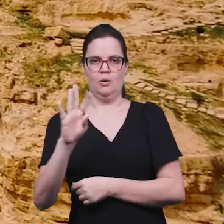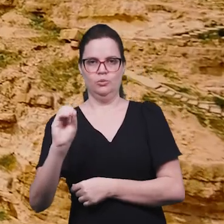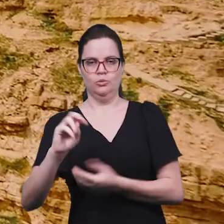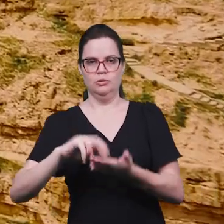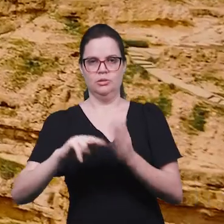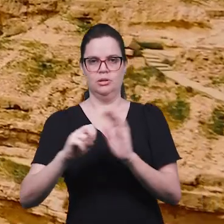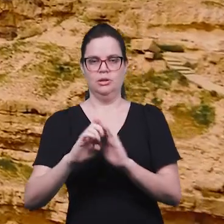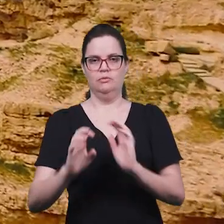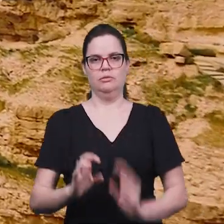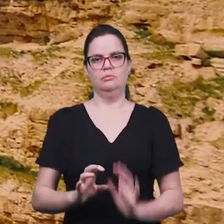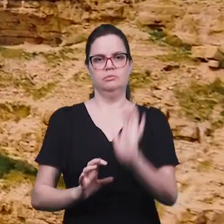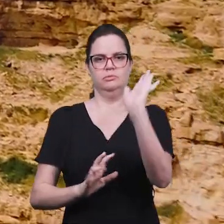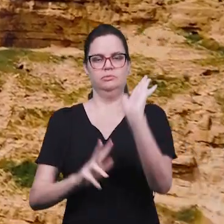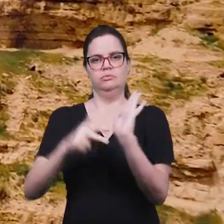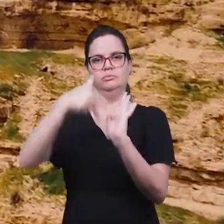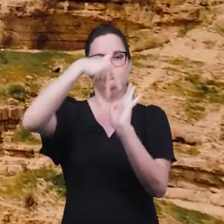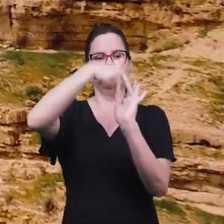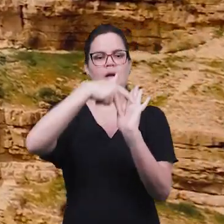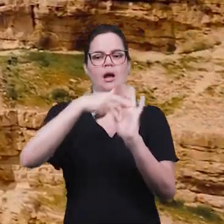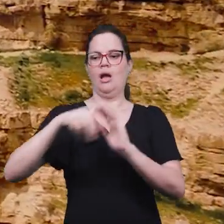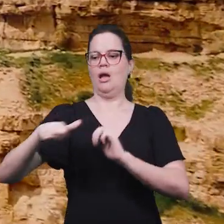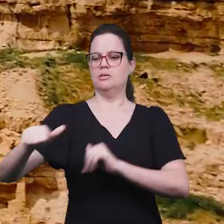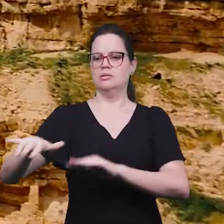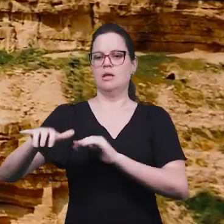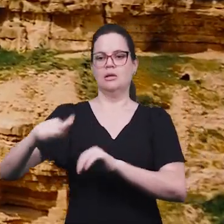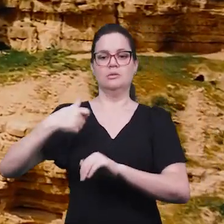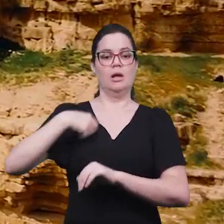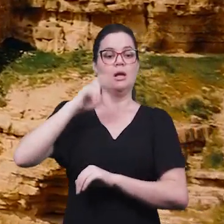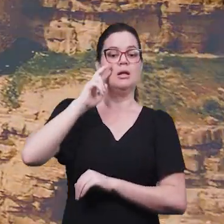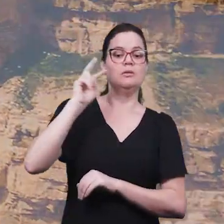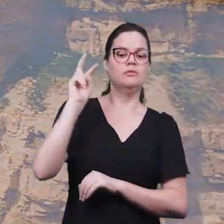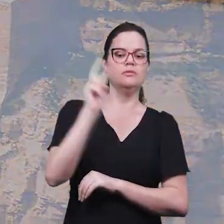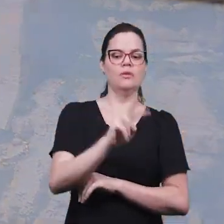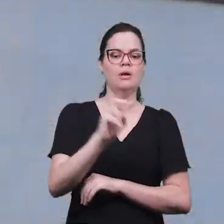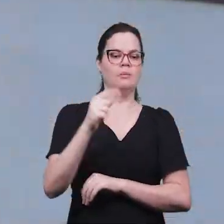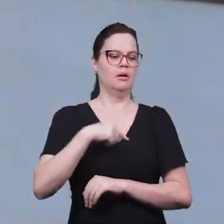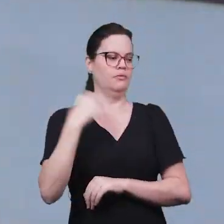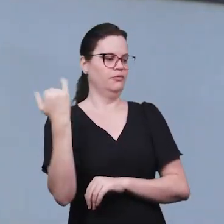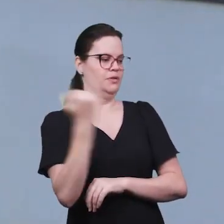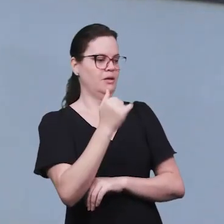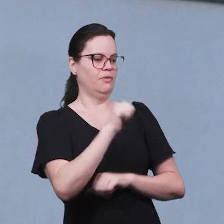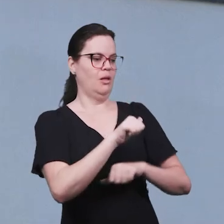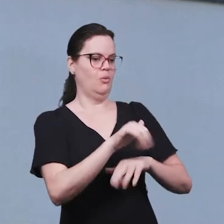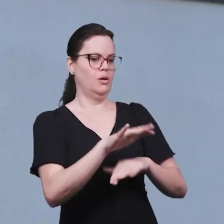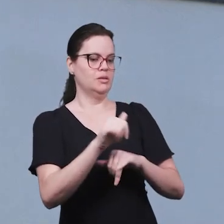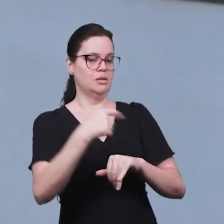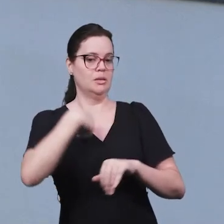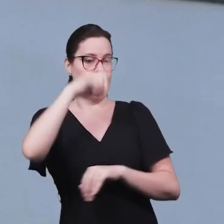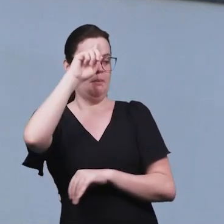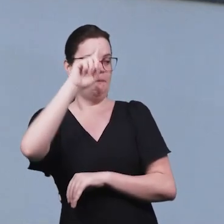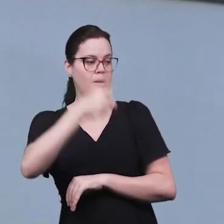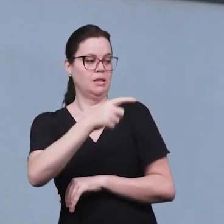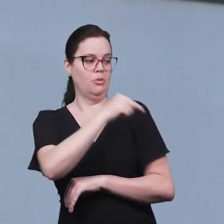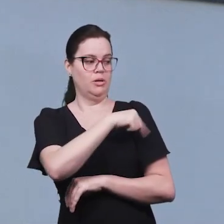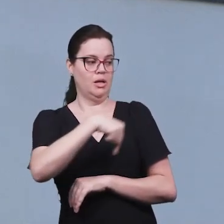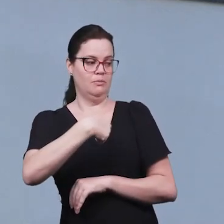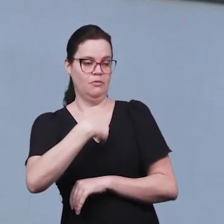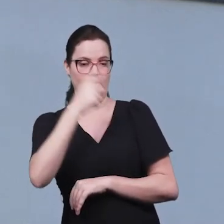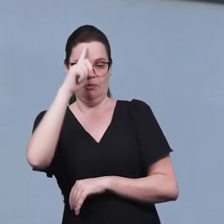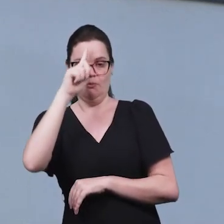de um general ou perante uma multidão para transmitir um decreto de um